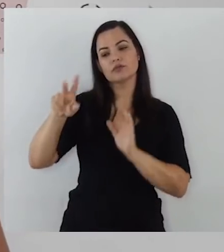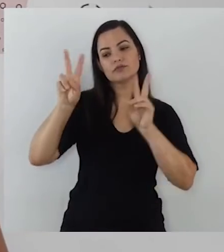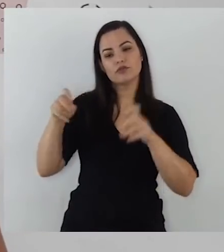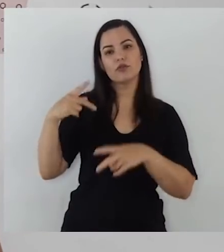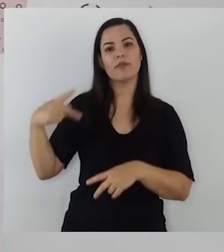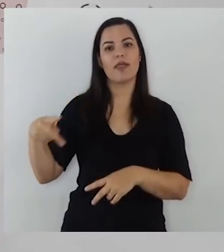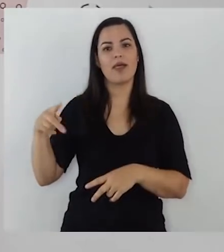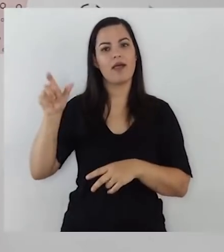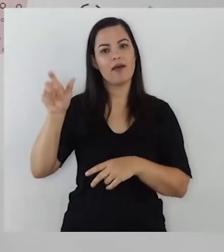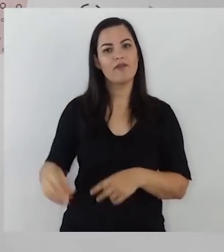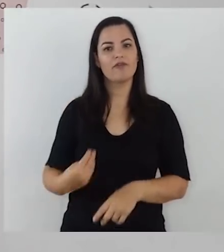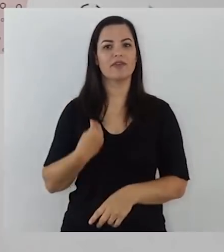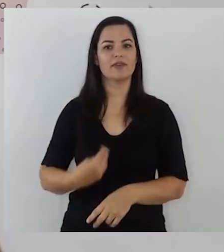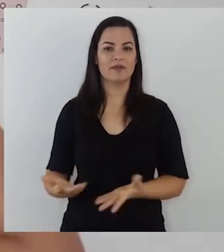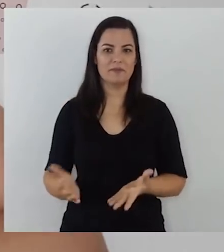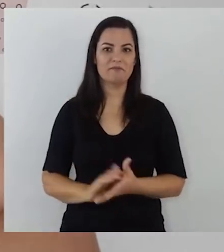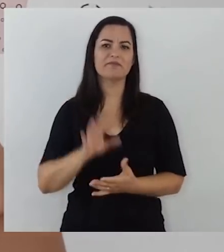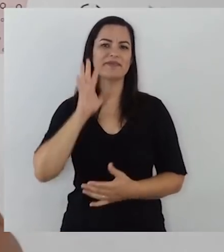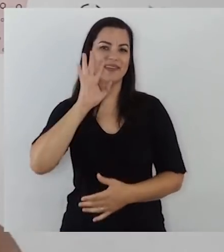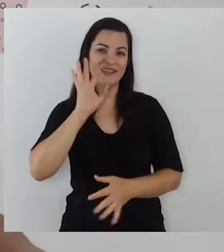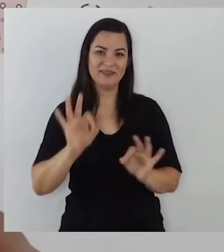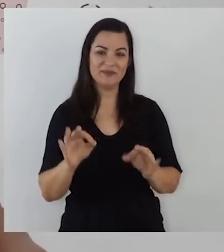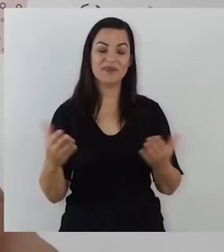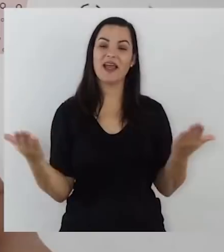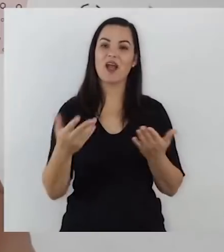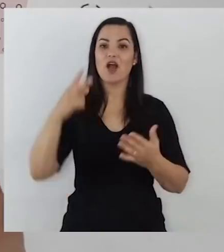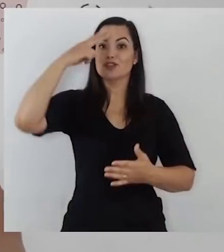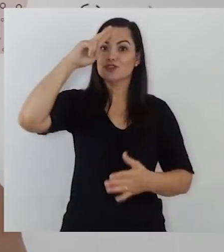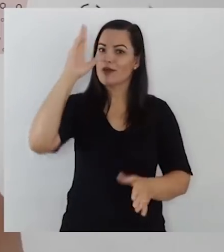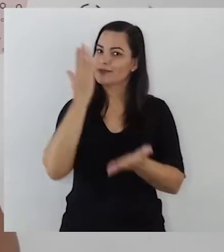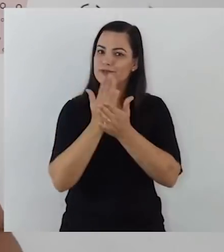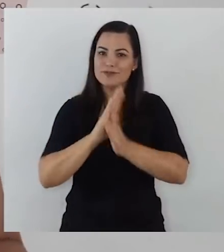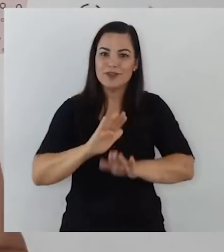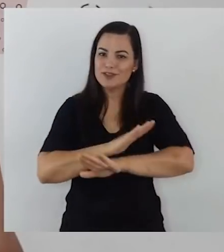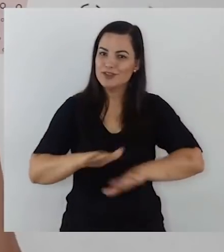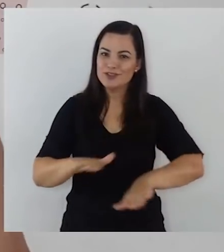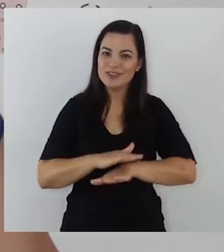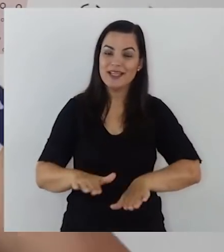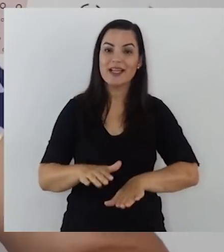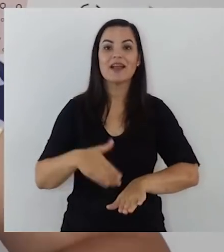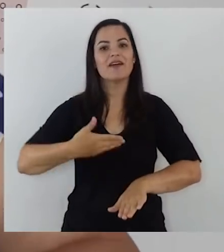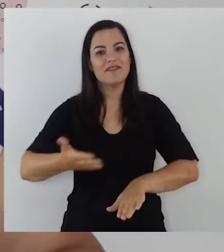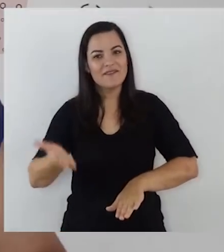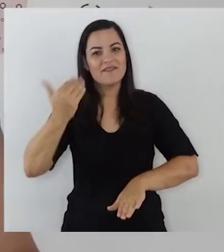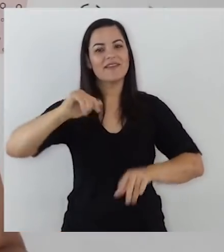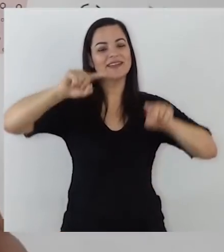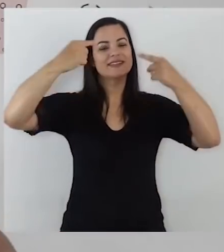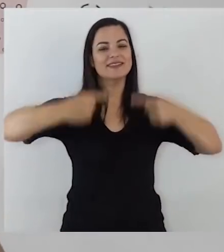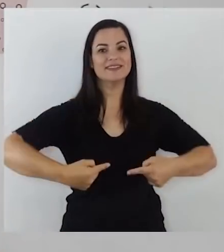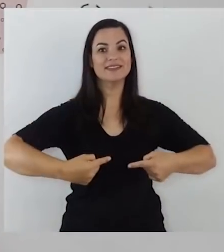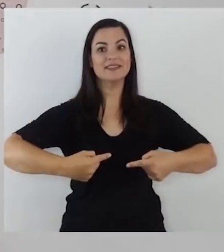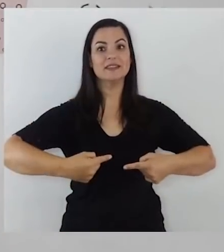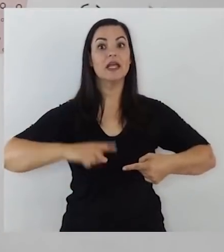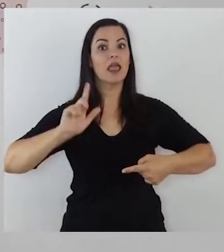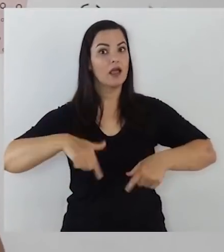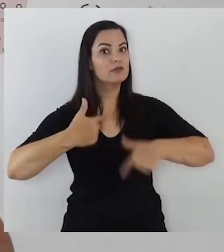tempo. Bem legal, né? Então agora chega de história e vamos ao desafio, que vai ser quase uma obra